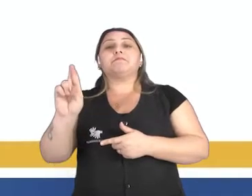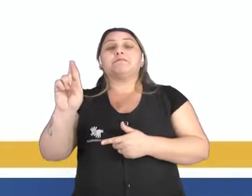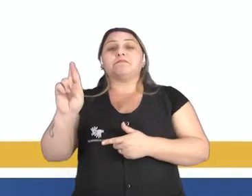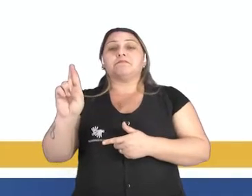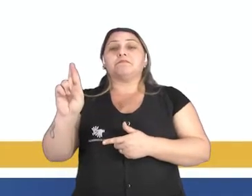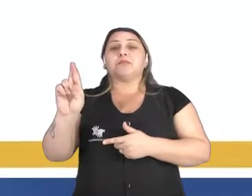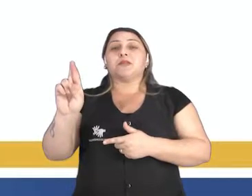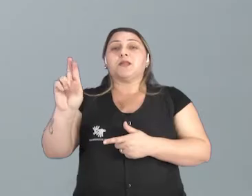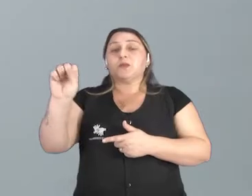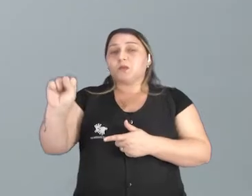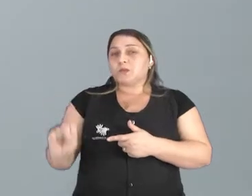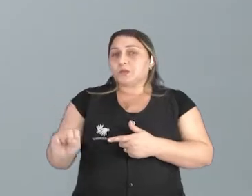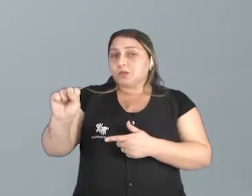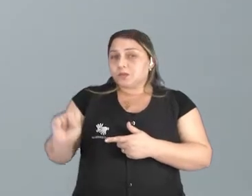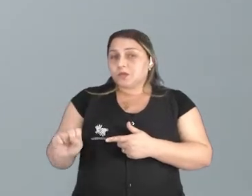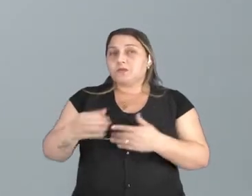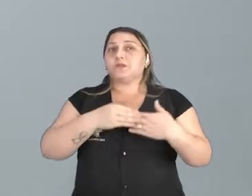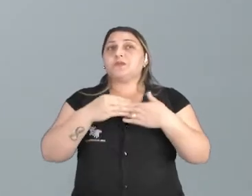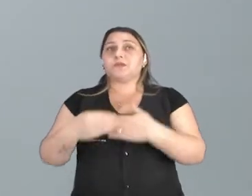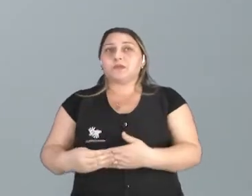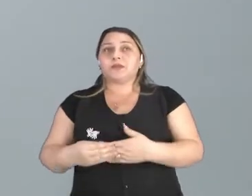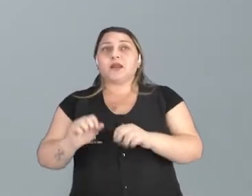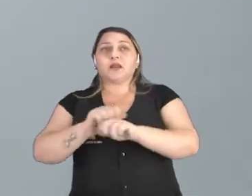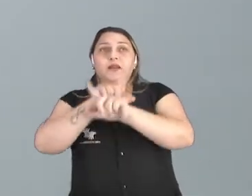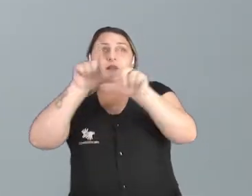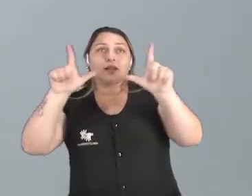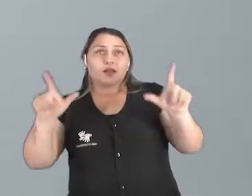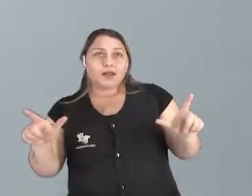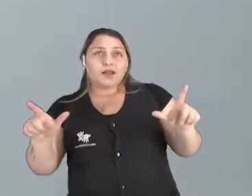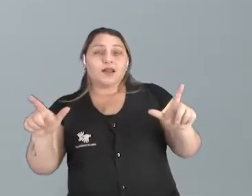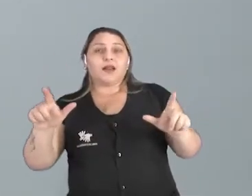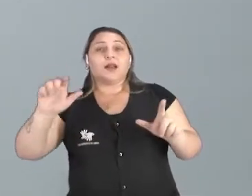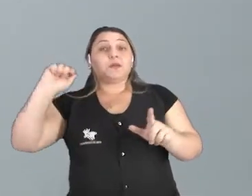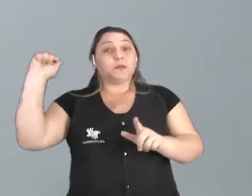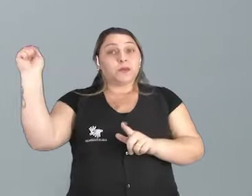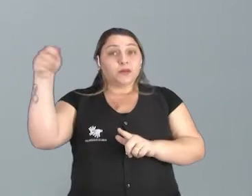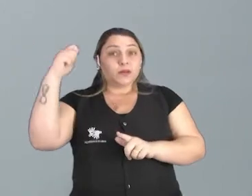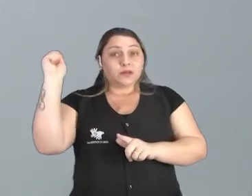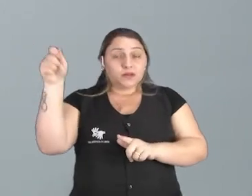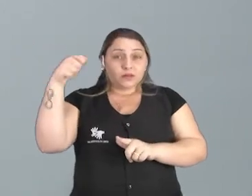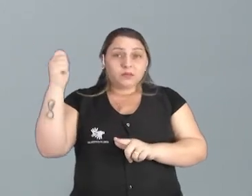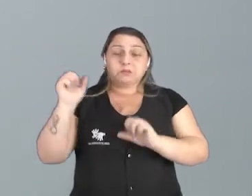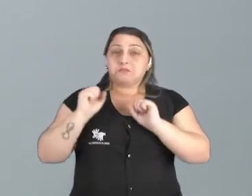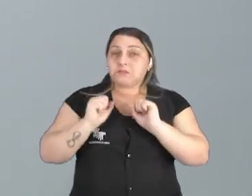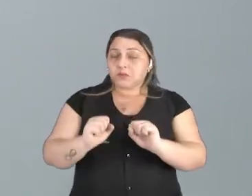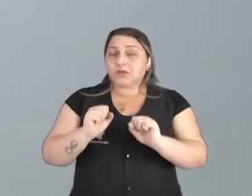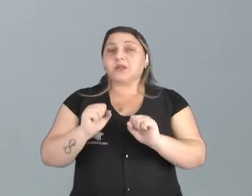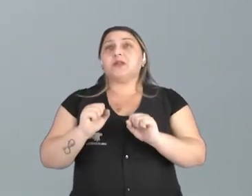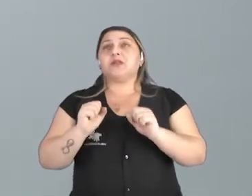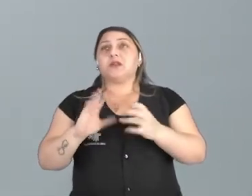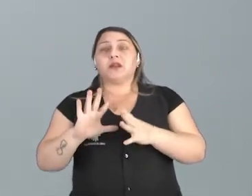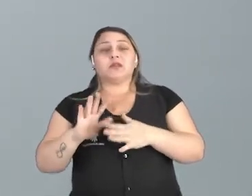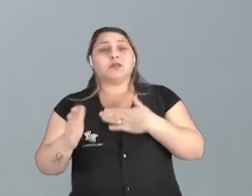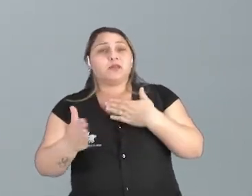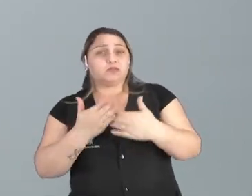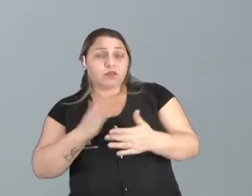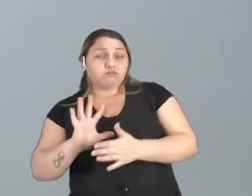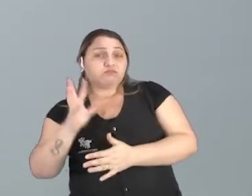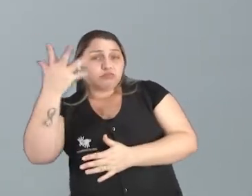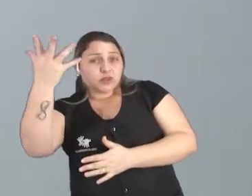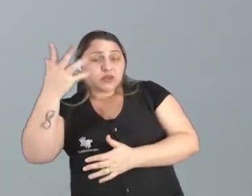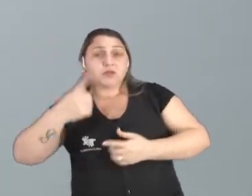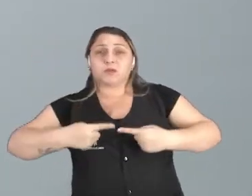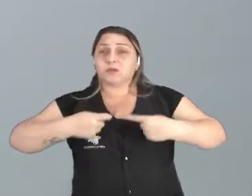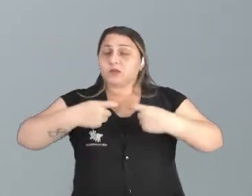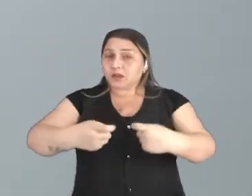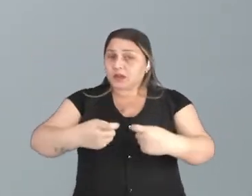essa questão da legalidade. E isso, claro, que deixa o Brasil podendo ser que a qualquer momento acontecesse uma